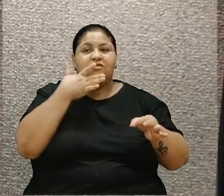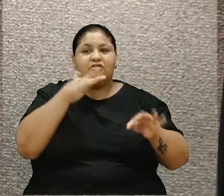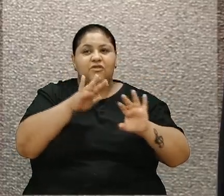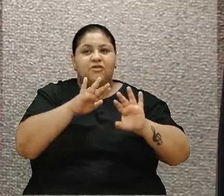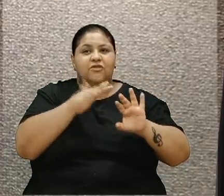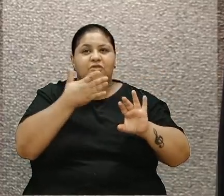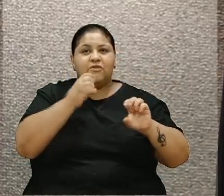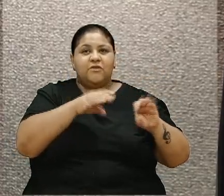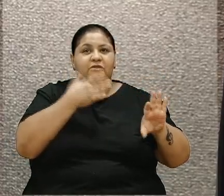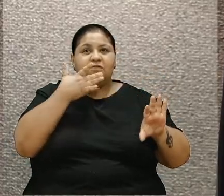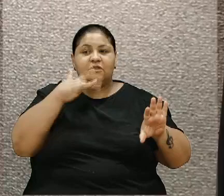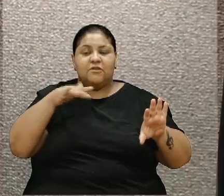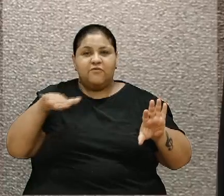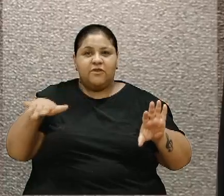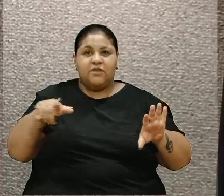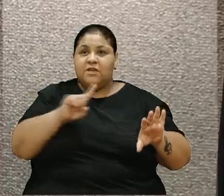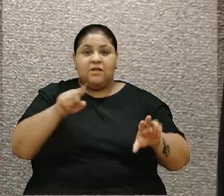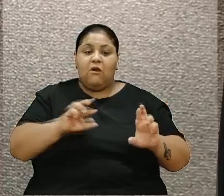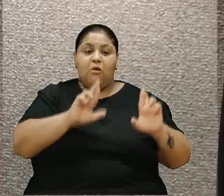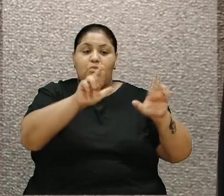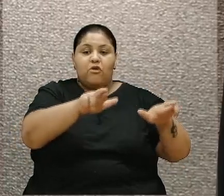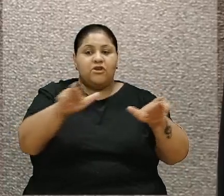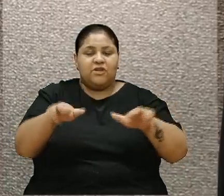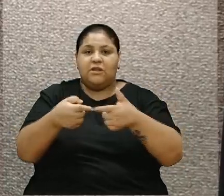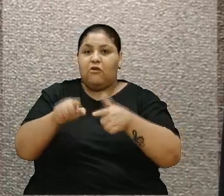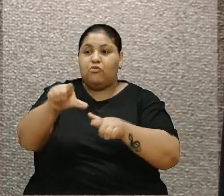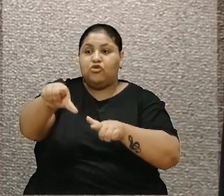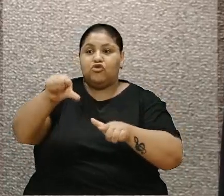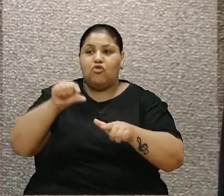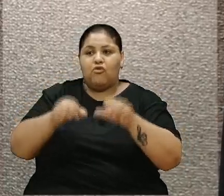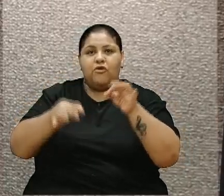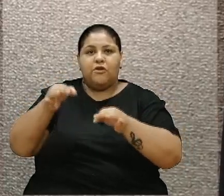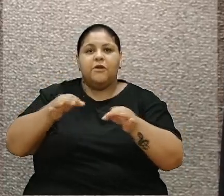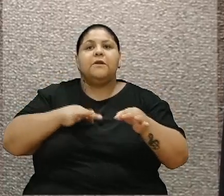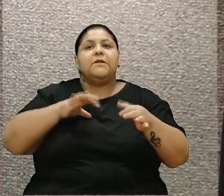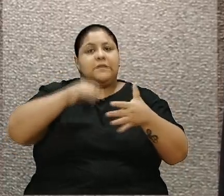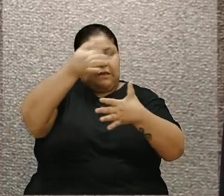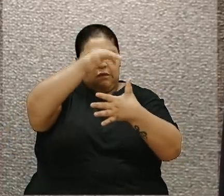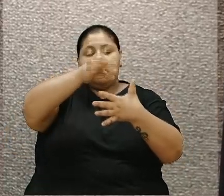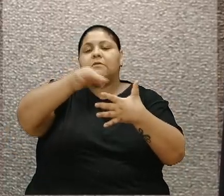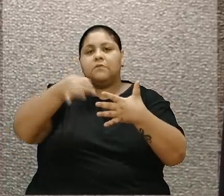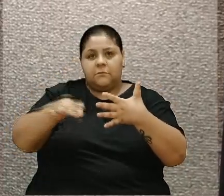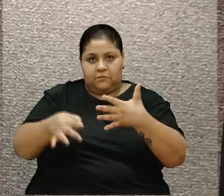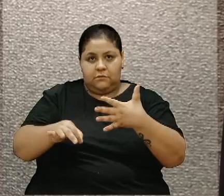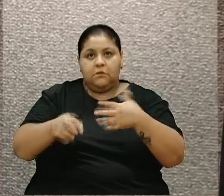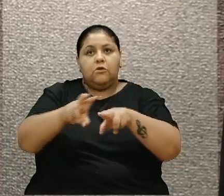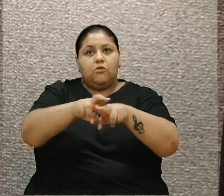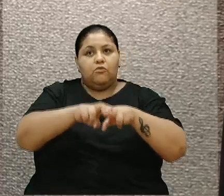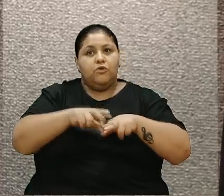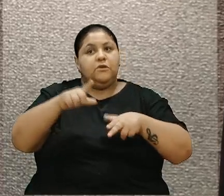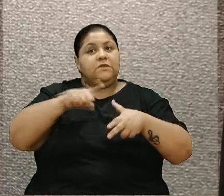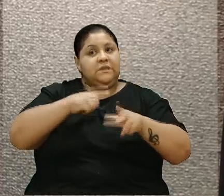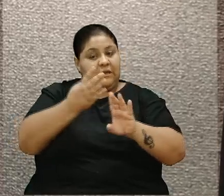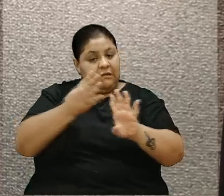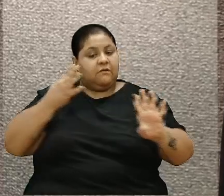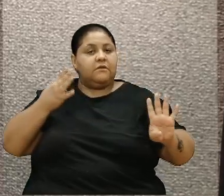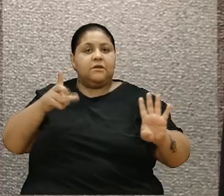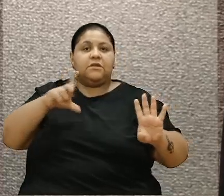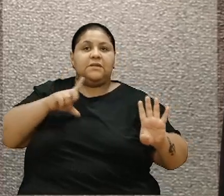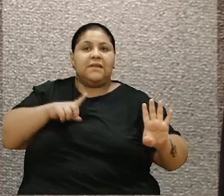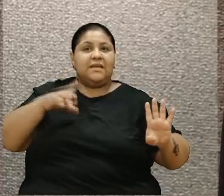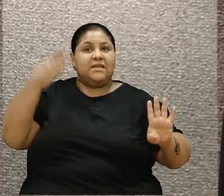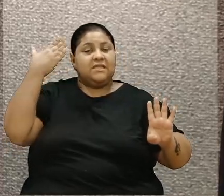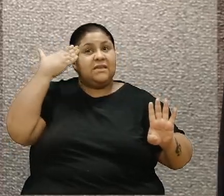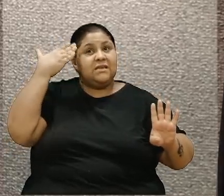é por zoneamento, é por determinação judicial. Então, os critérios existem, até por isso que existem as grandes filas. Então, a gente só tem que